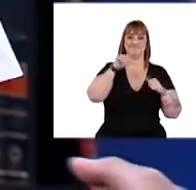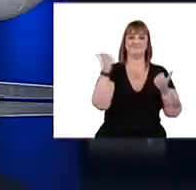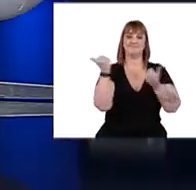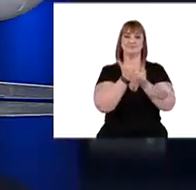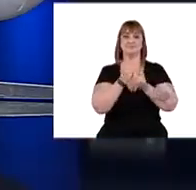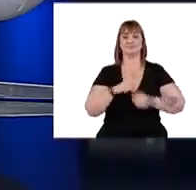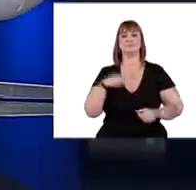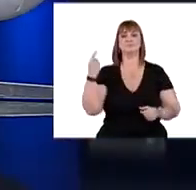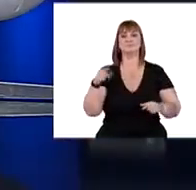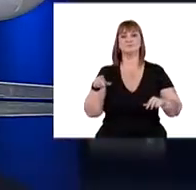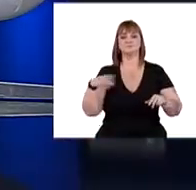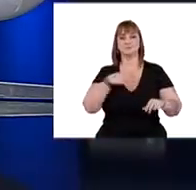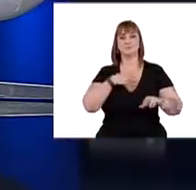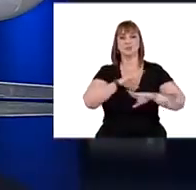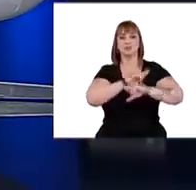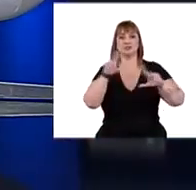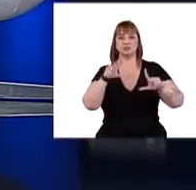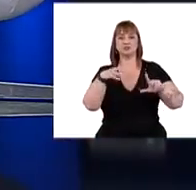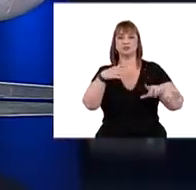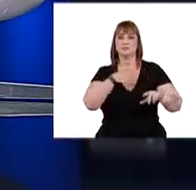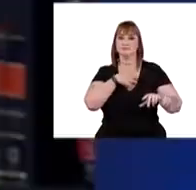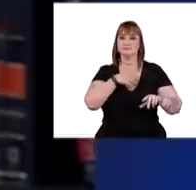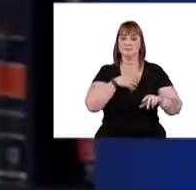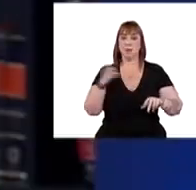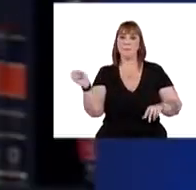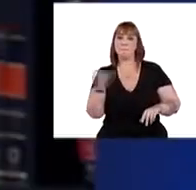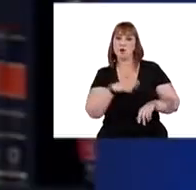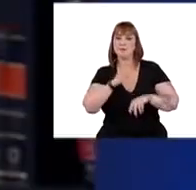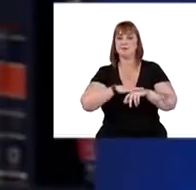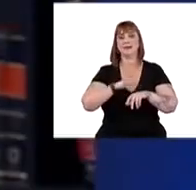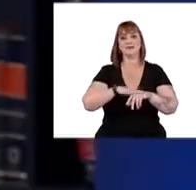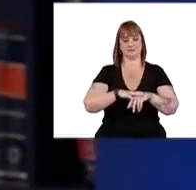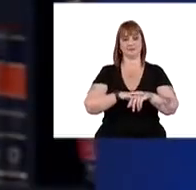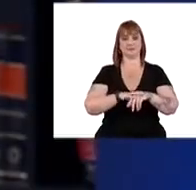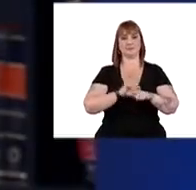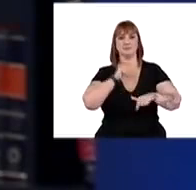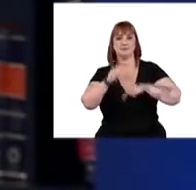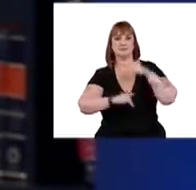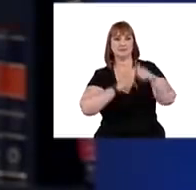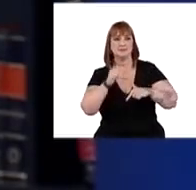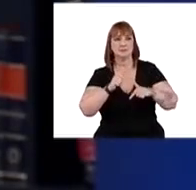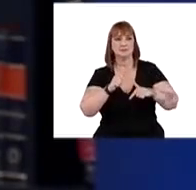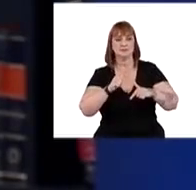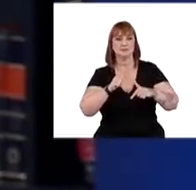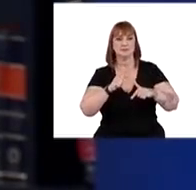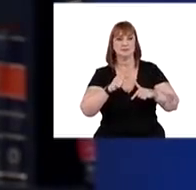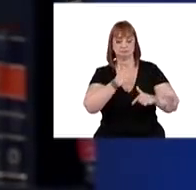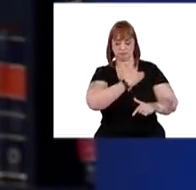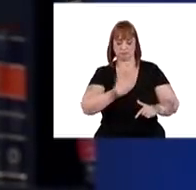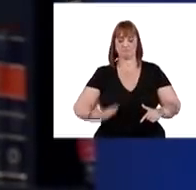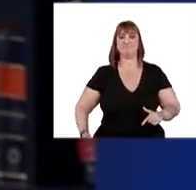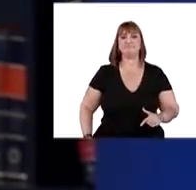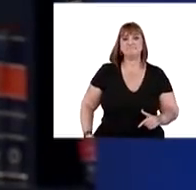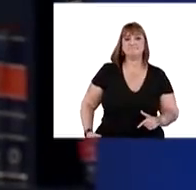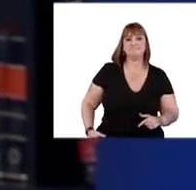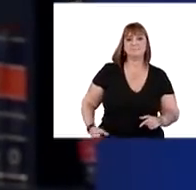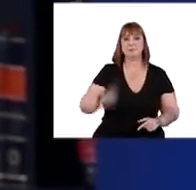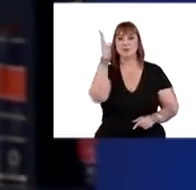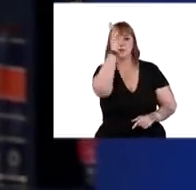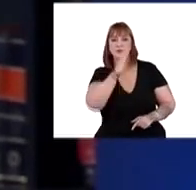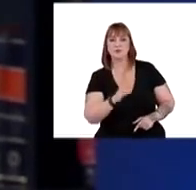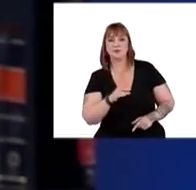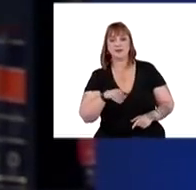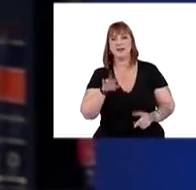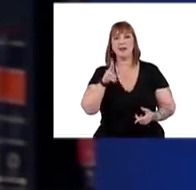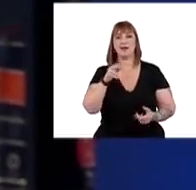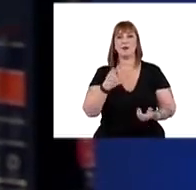uma maneira diferente e moderna de fazer o trabalho de presidir o Brasil. Você compra um